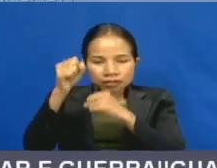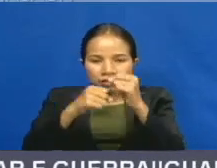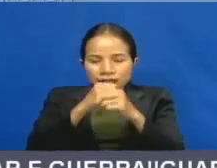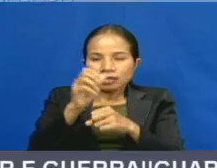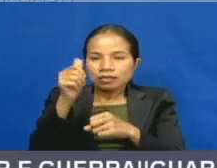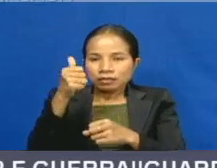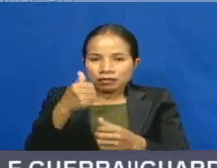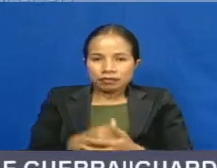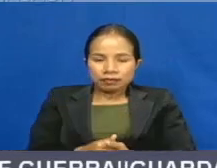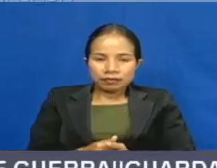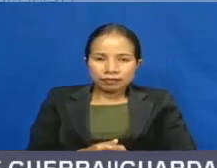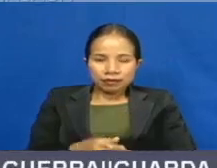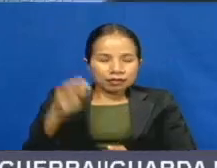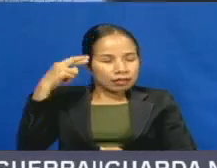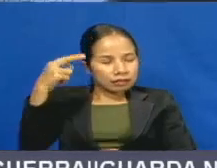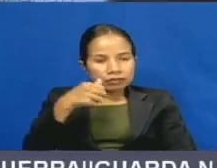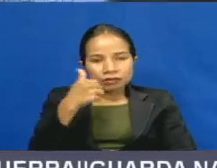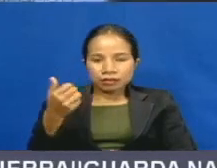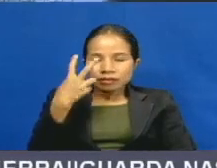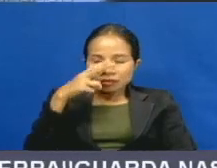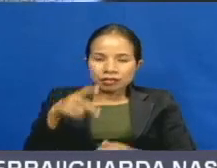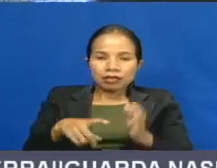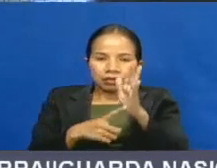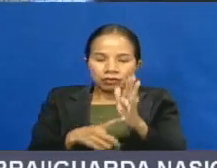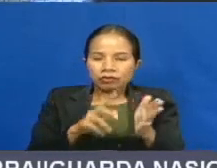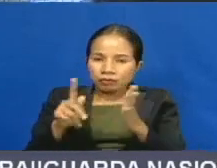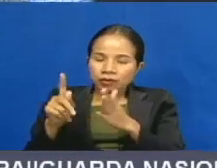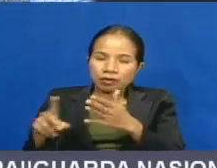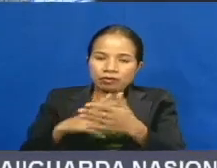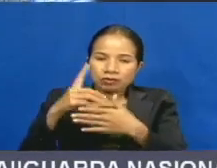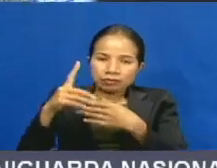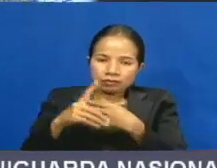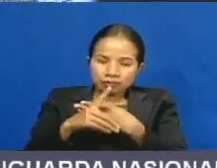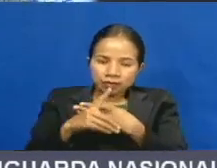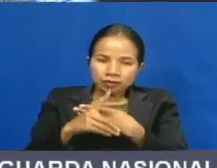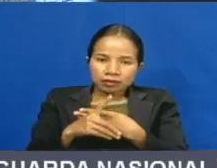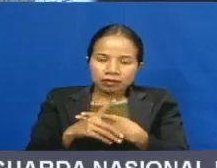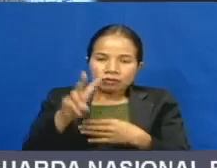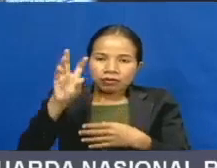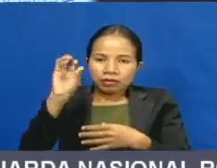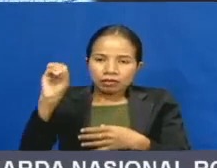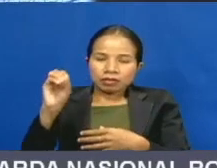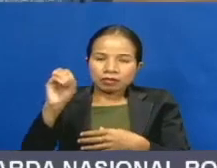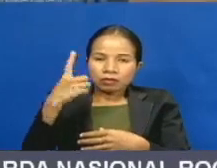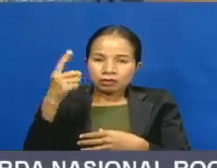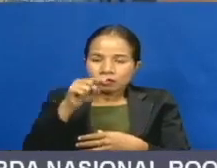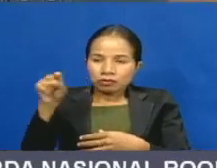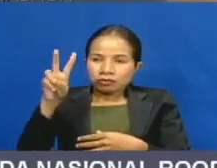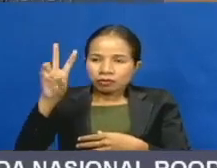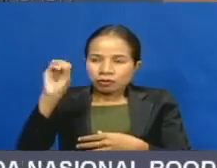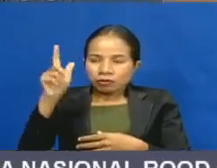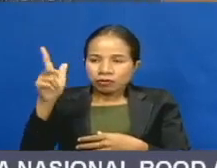Sanulu razão selukmak avaliação aturu plano estratégico desenvolvimento Rihundrua Sanulu Resingida to